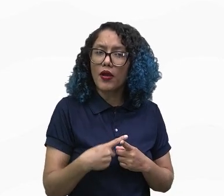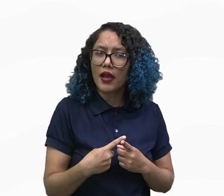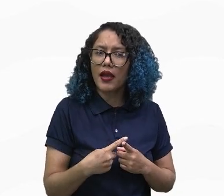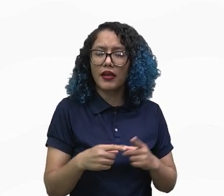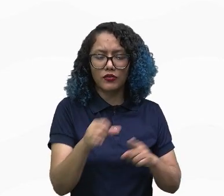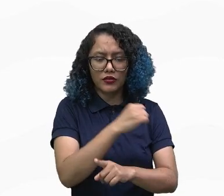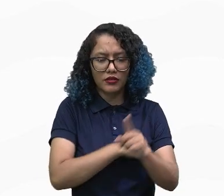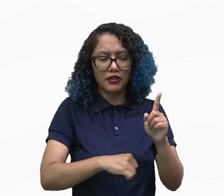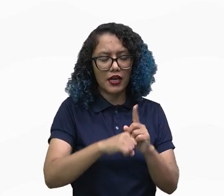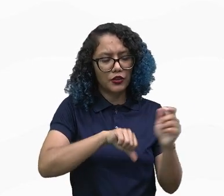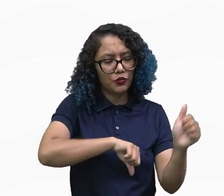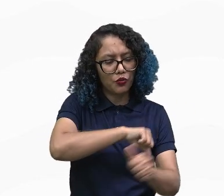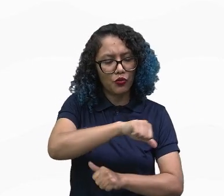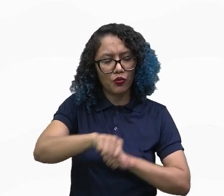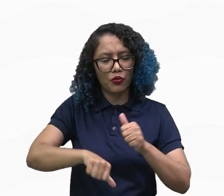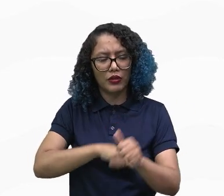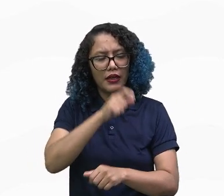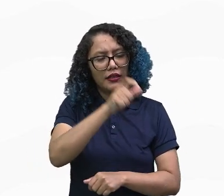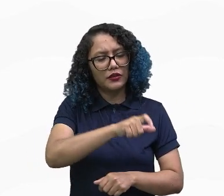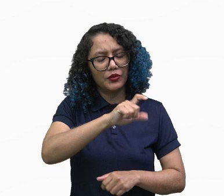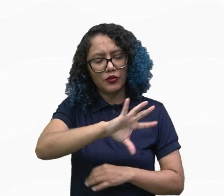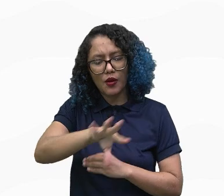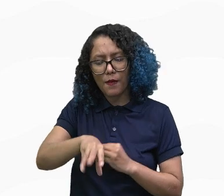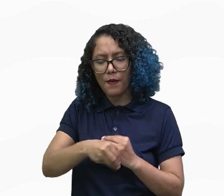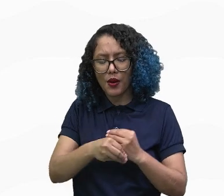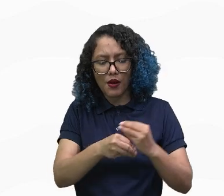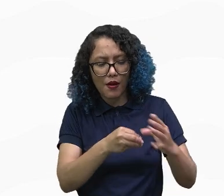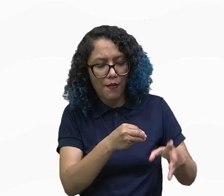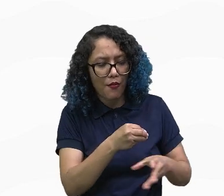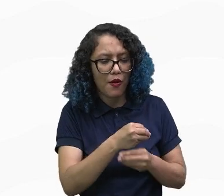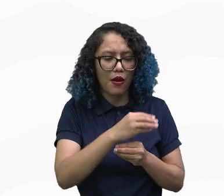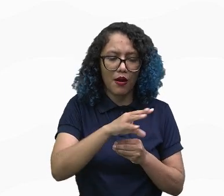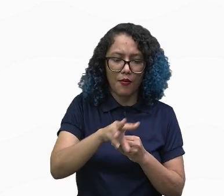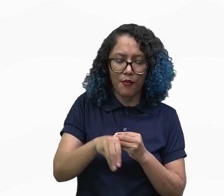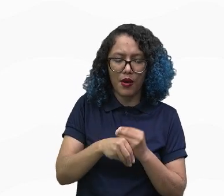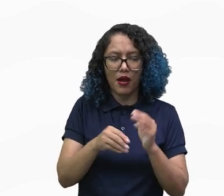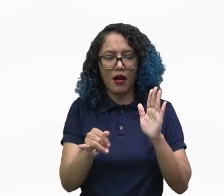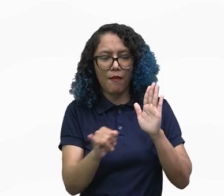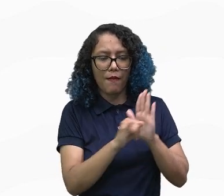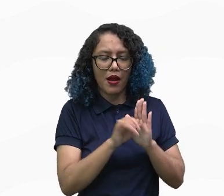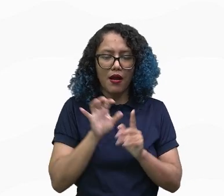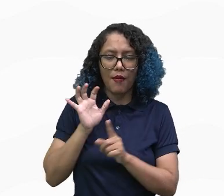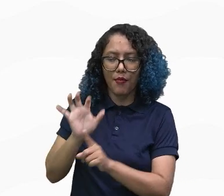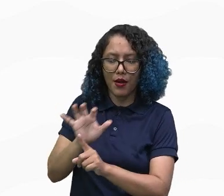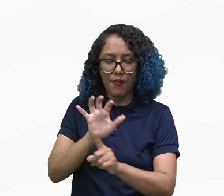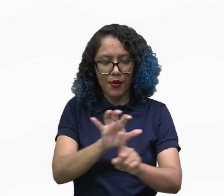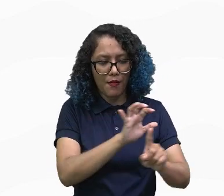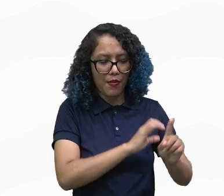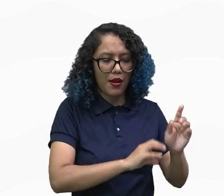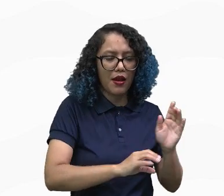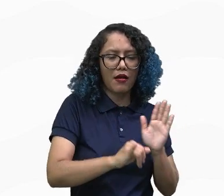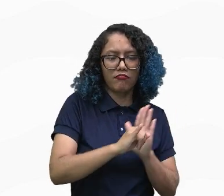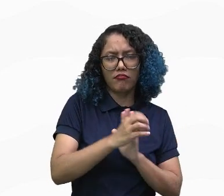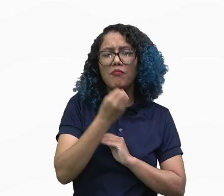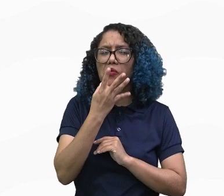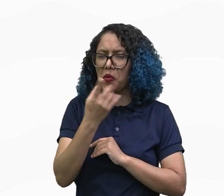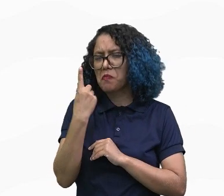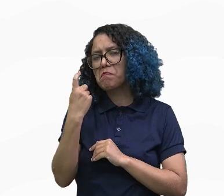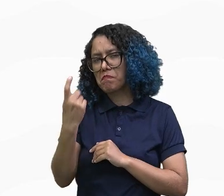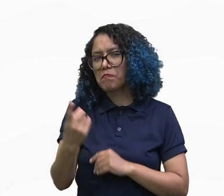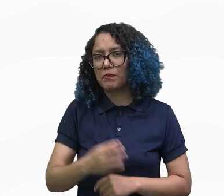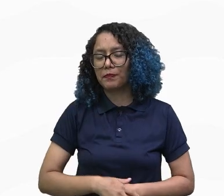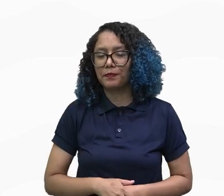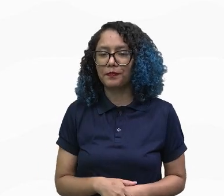as pessoas vão contribuindo, né? Umas identidades contribuem com outras. Então isso é importante e é bom, né? Então é interessante isso